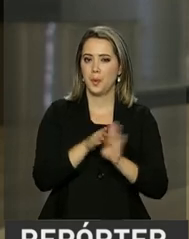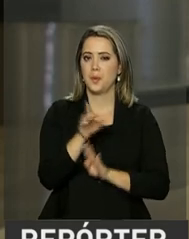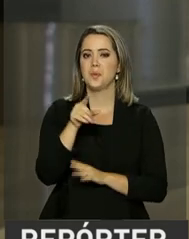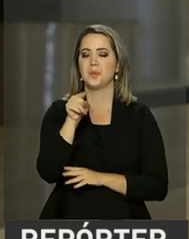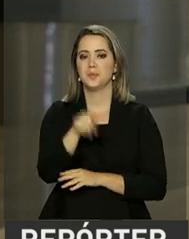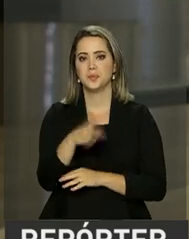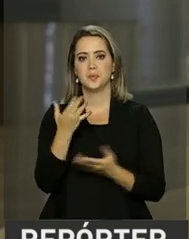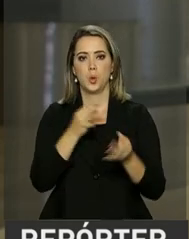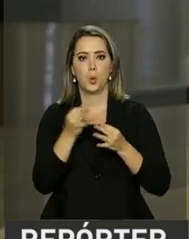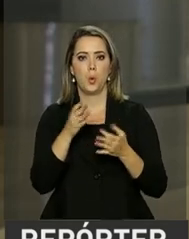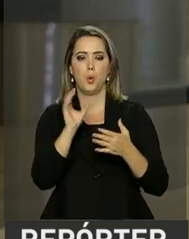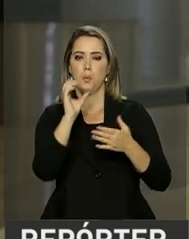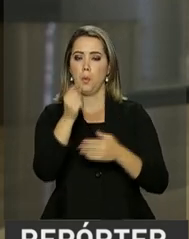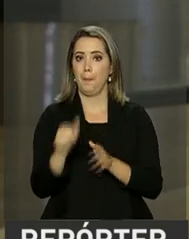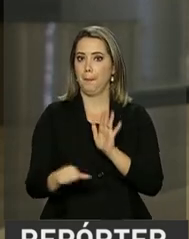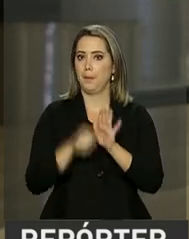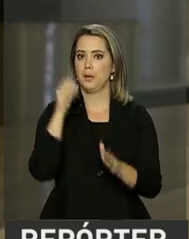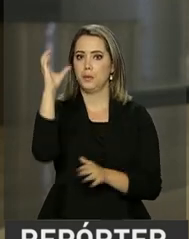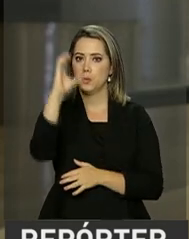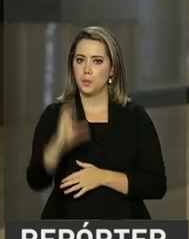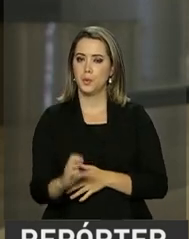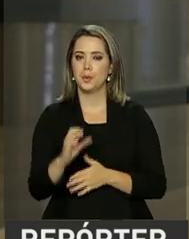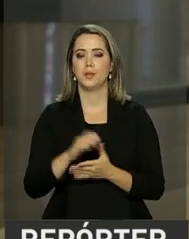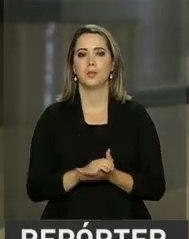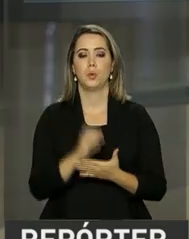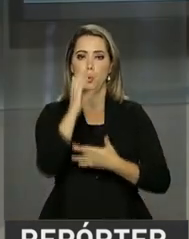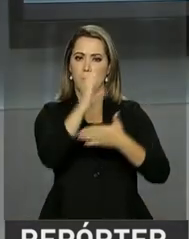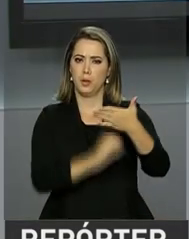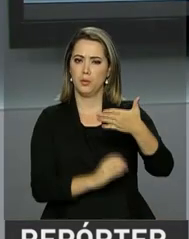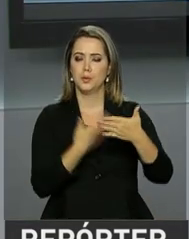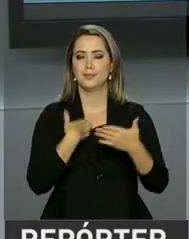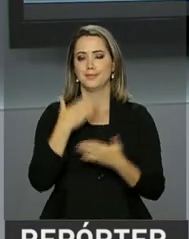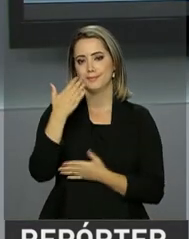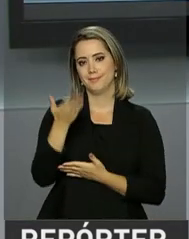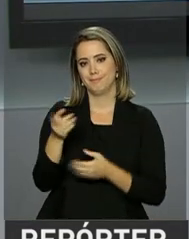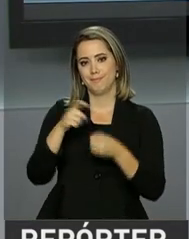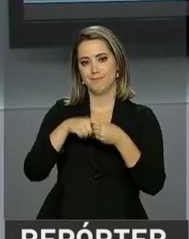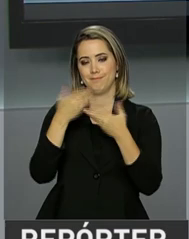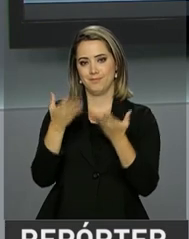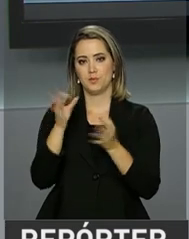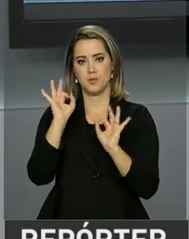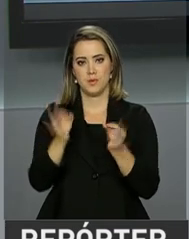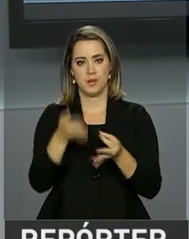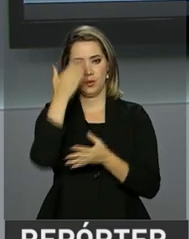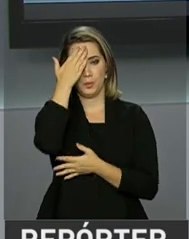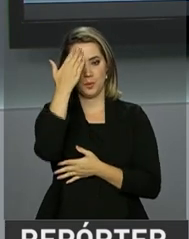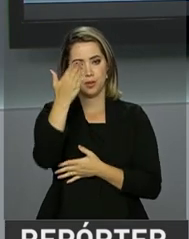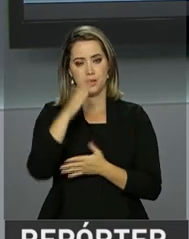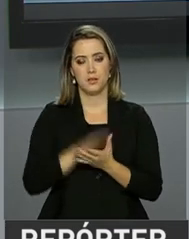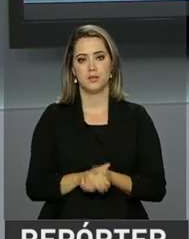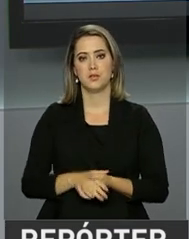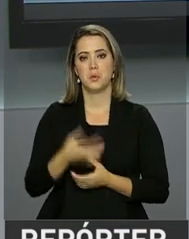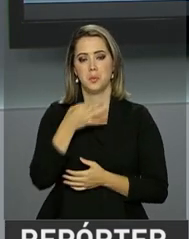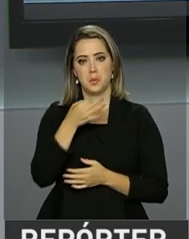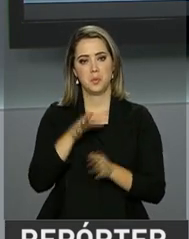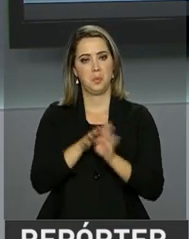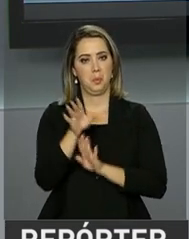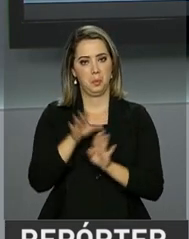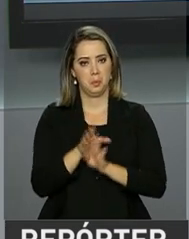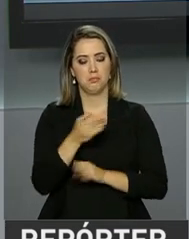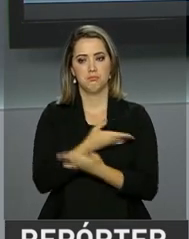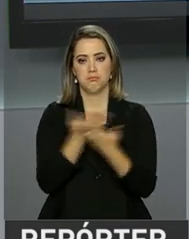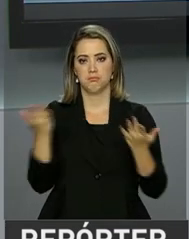exemplo, montar o seu primeiro currículo. Eu volto com você no estúdio, Roberto. Tá certo, Ney. Obrigado pelas informações e pelas dicas aí